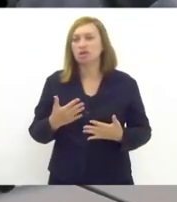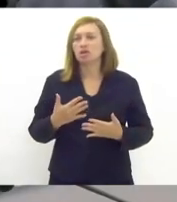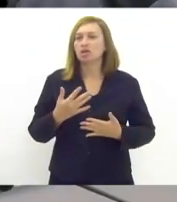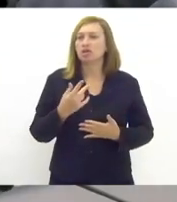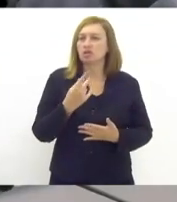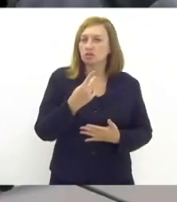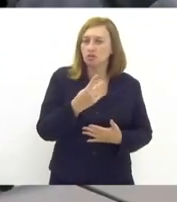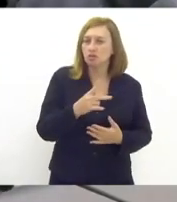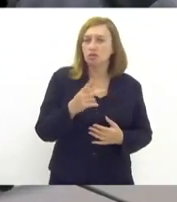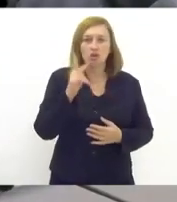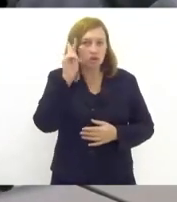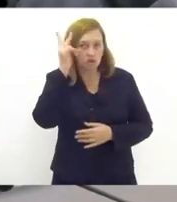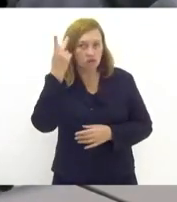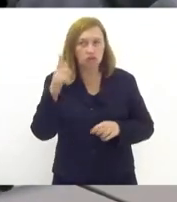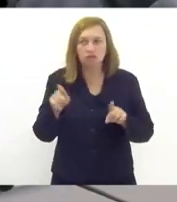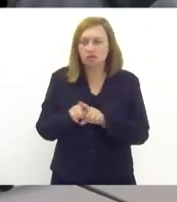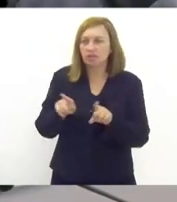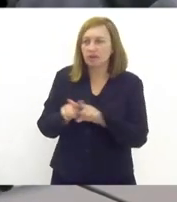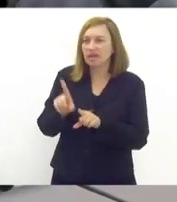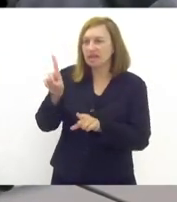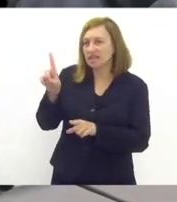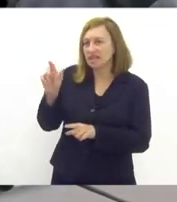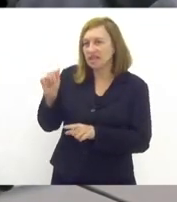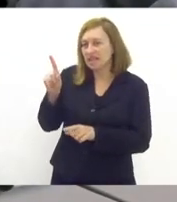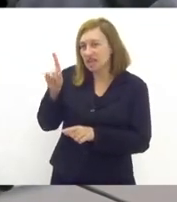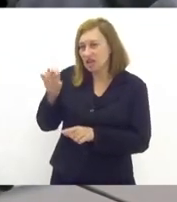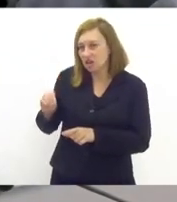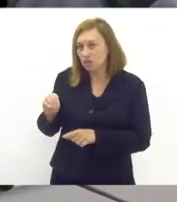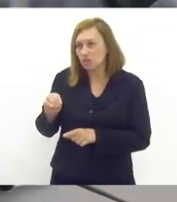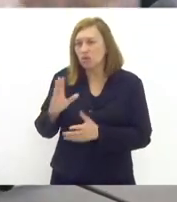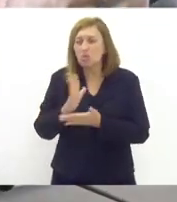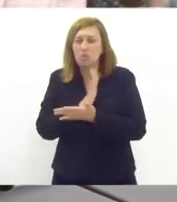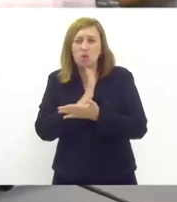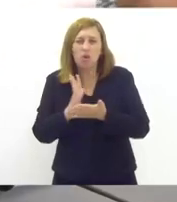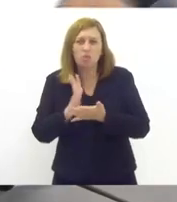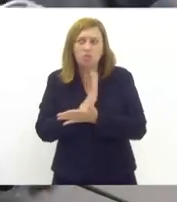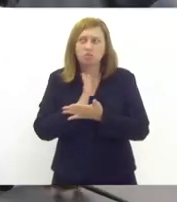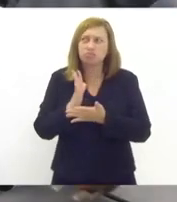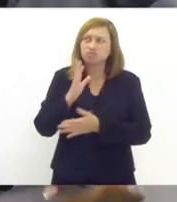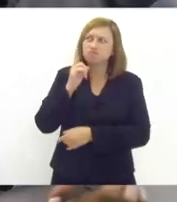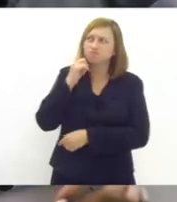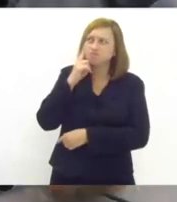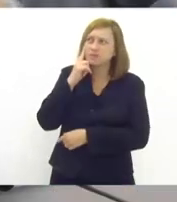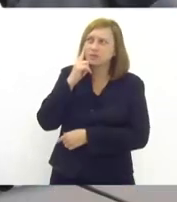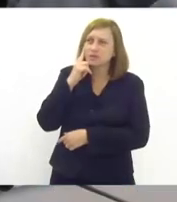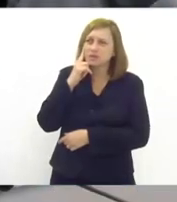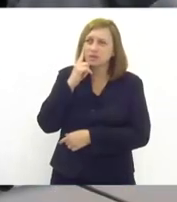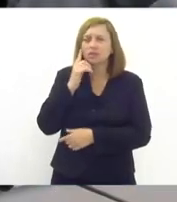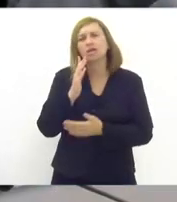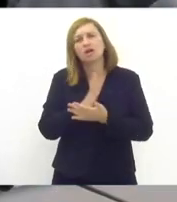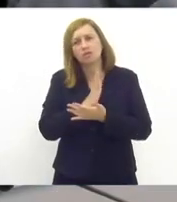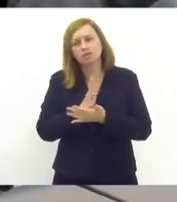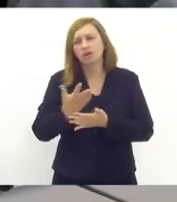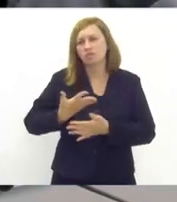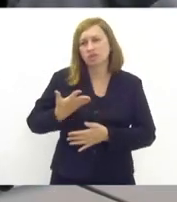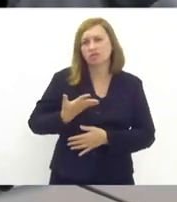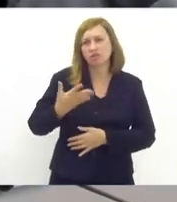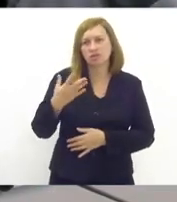acho que também do caso do Danilo, a gente fica com algumas questões, muitas delas já levantadas pelas minhas colegas